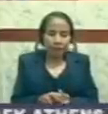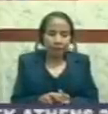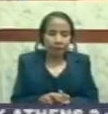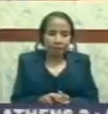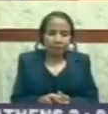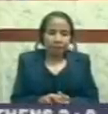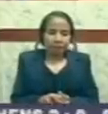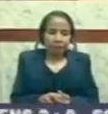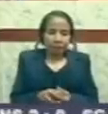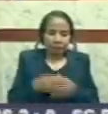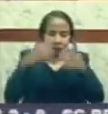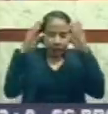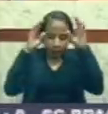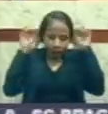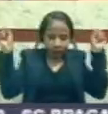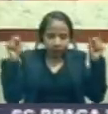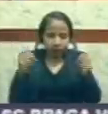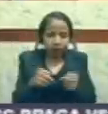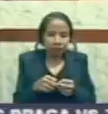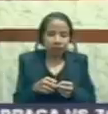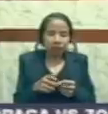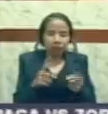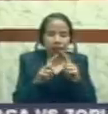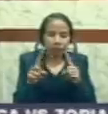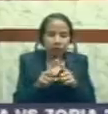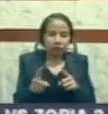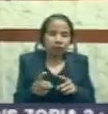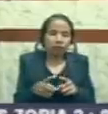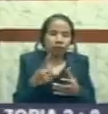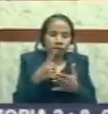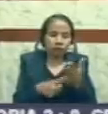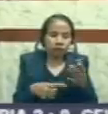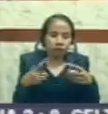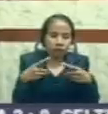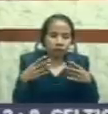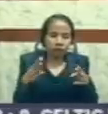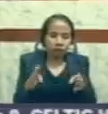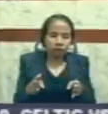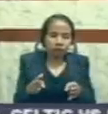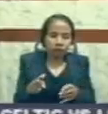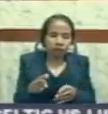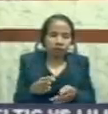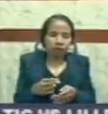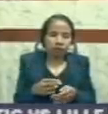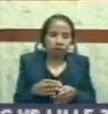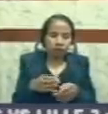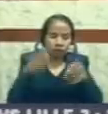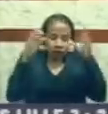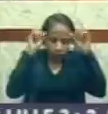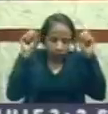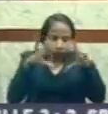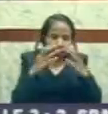Sim, senhor presidente. Outro reforço de Dona Saída Macorrin, deputada presidente da